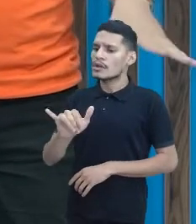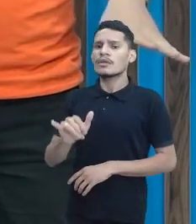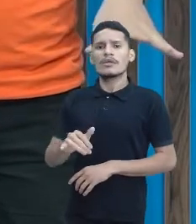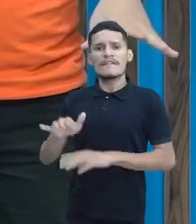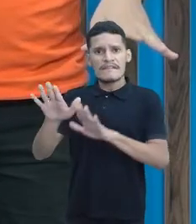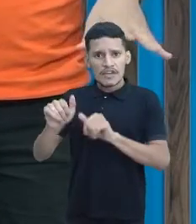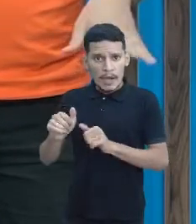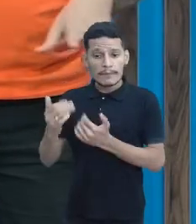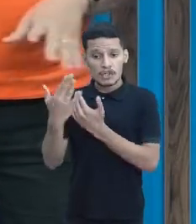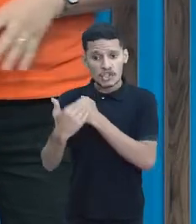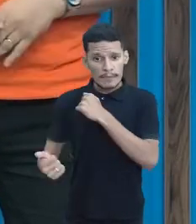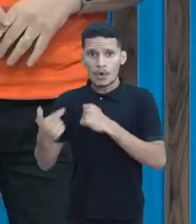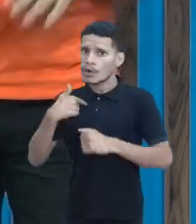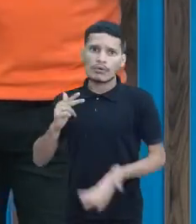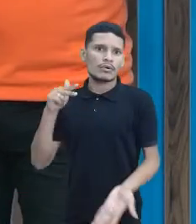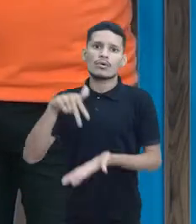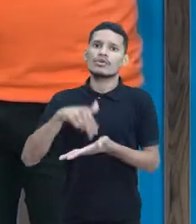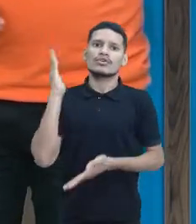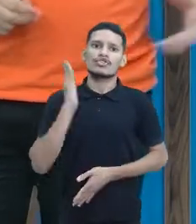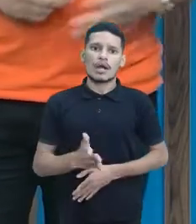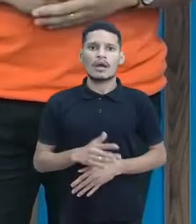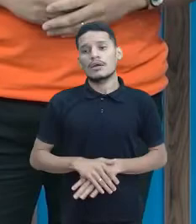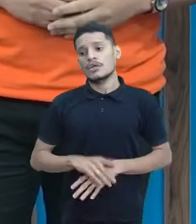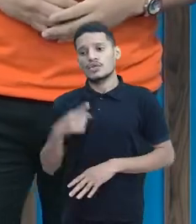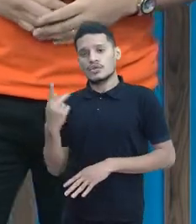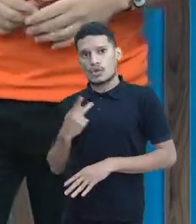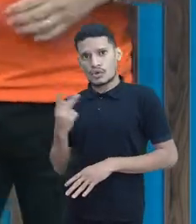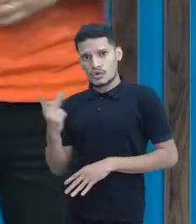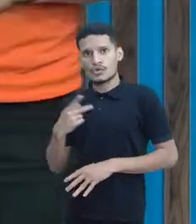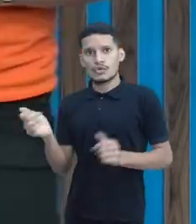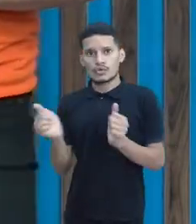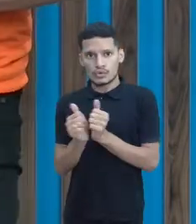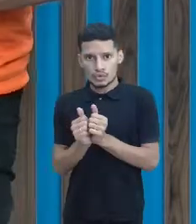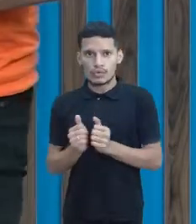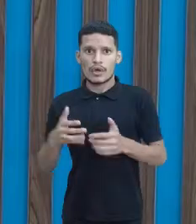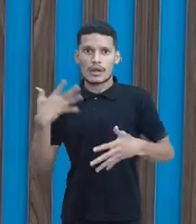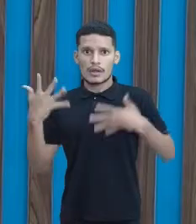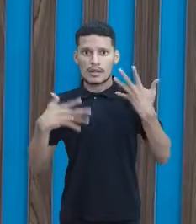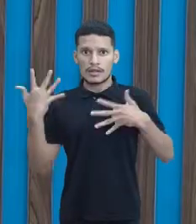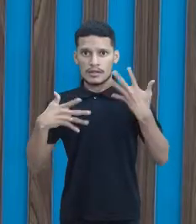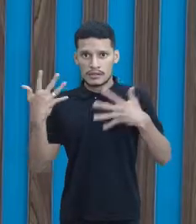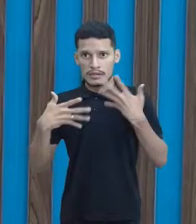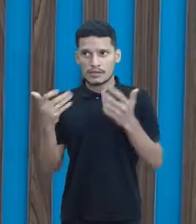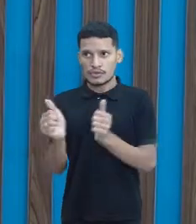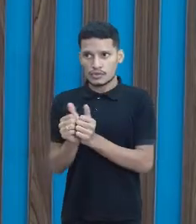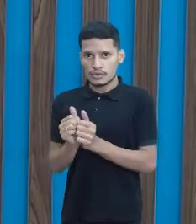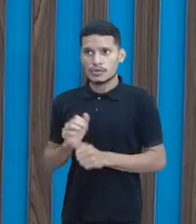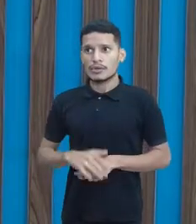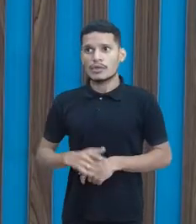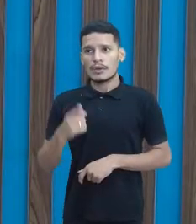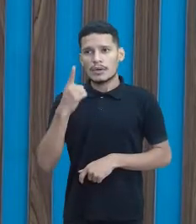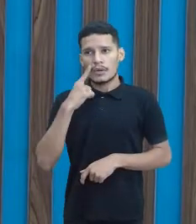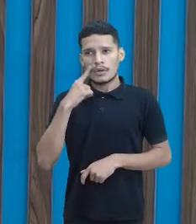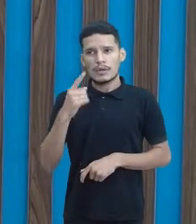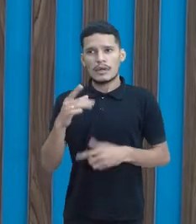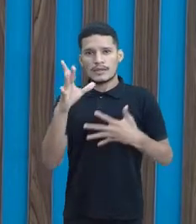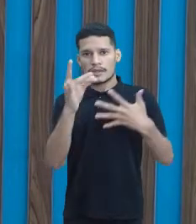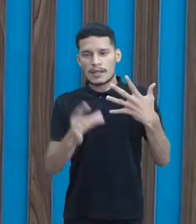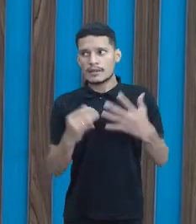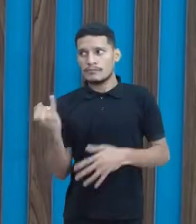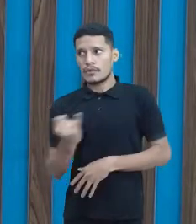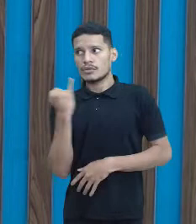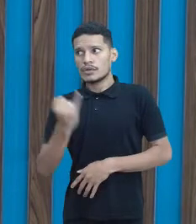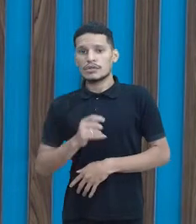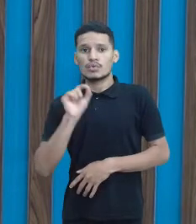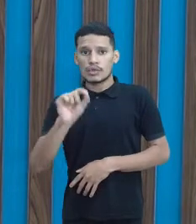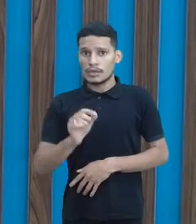aqui. E aí a gente está aqui junto e é uma alegria trabalhar com o senhor, professor. Pois é, uma coisa importante, como o professor falou, é melhor perder